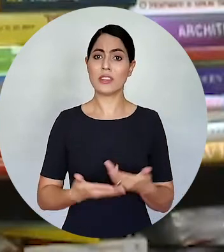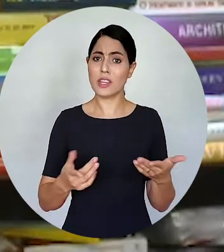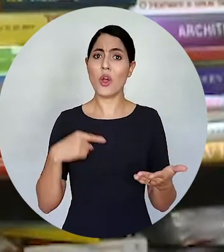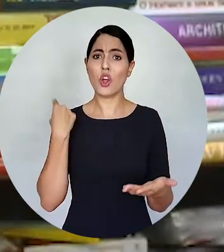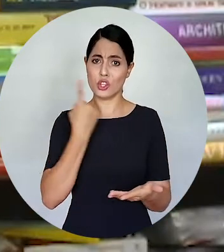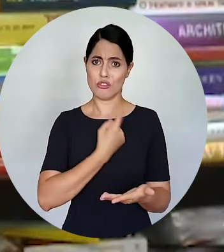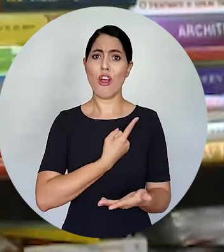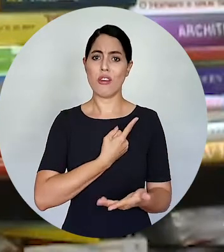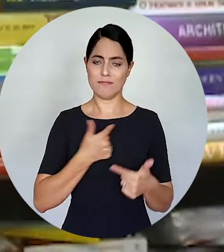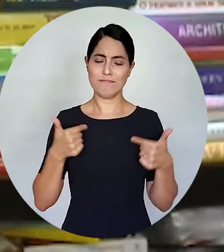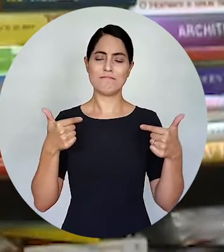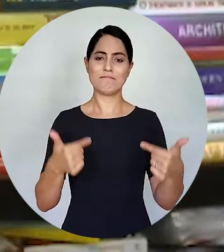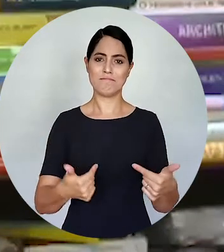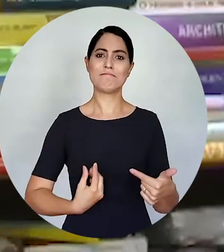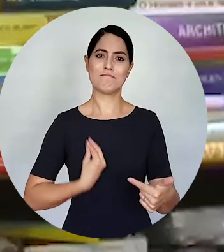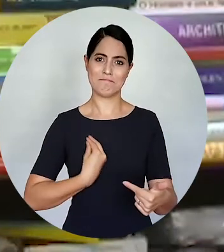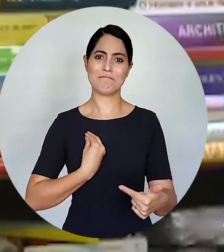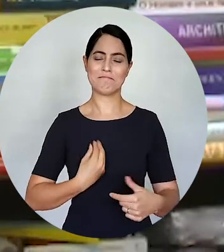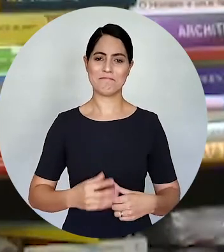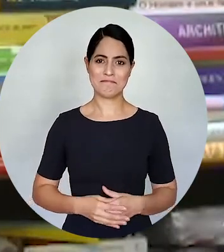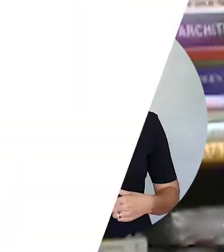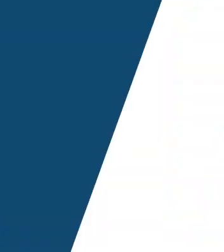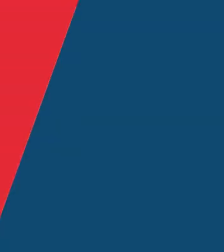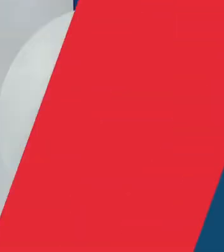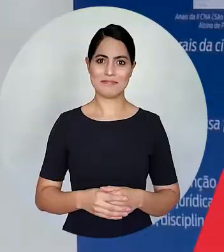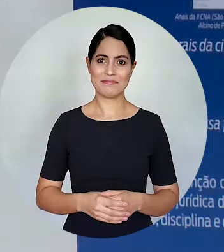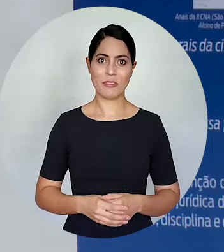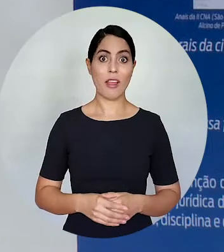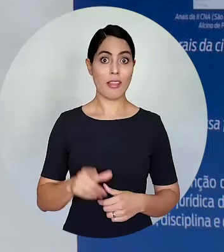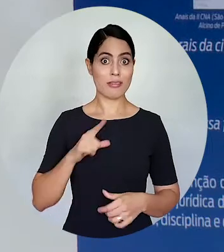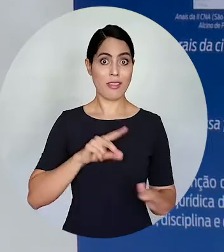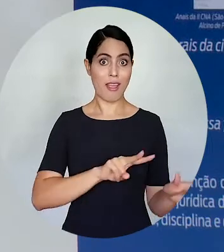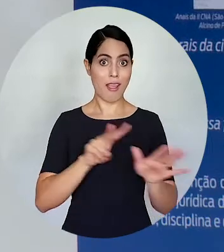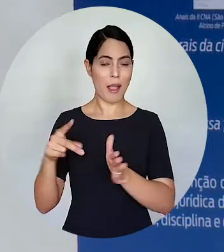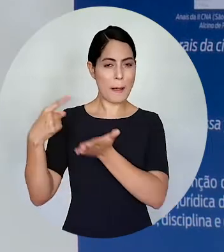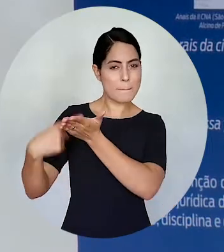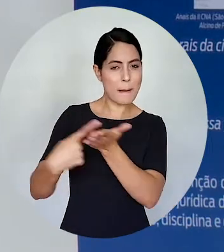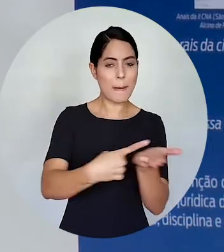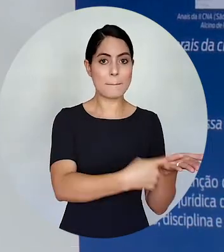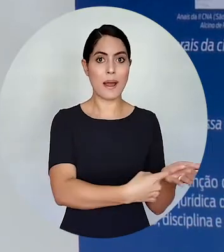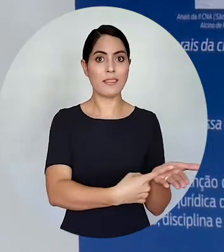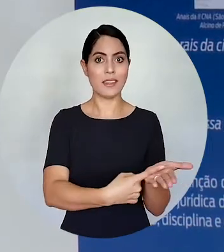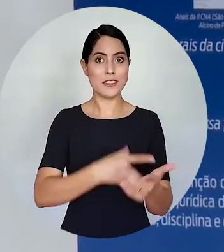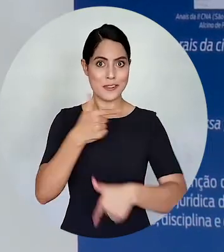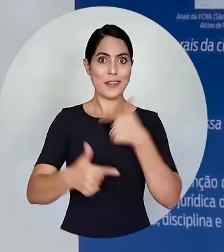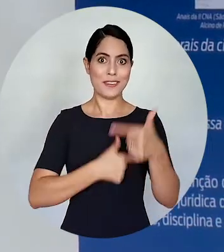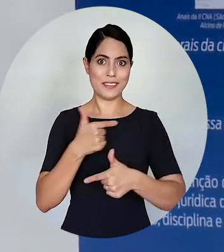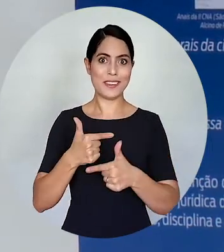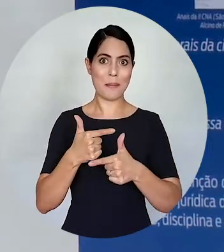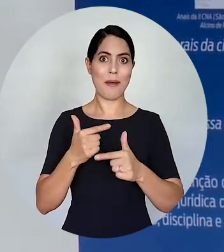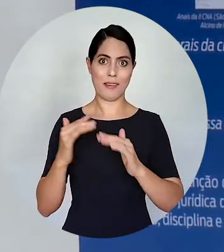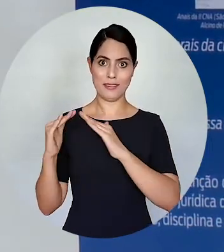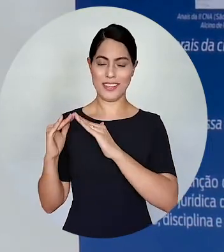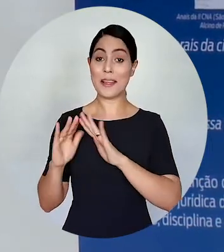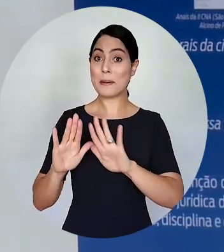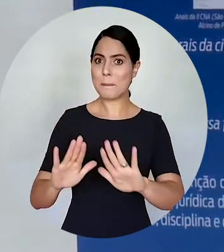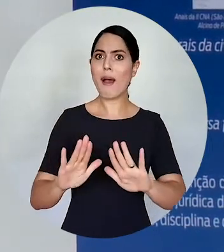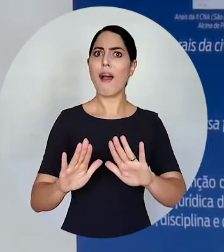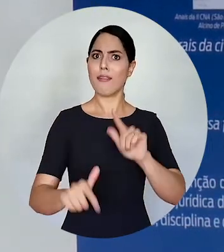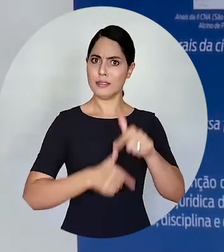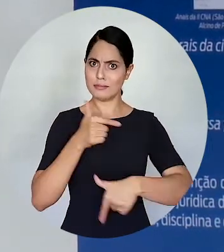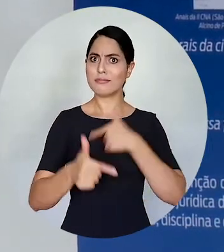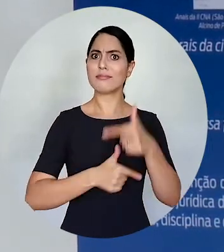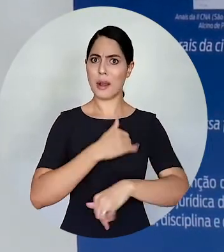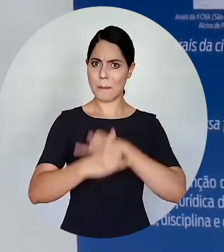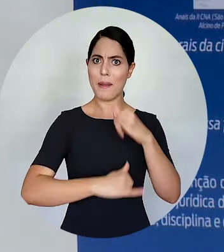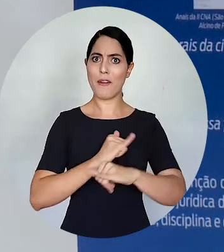nossa razão de ser, eis o nosso destino. Uma semana cheia de compromissos. mesmo em época de home office. Os